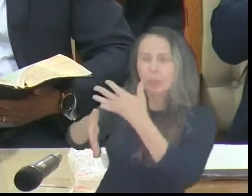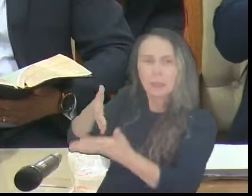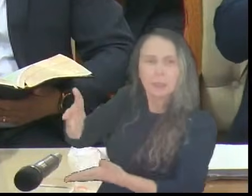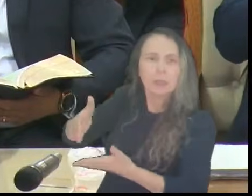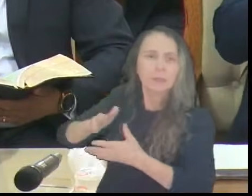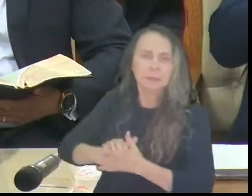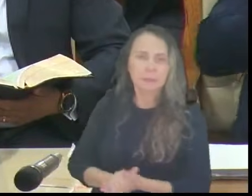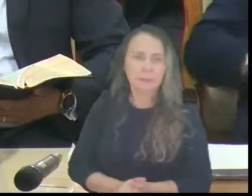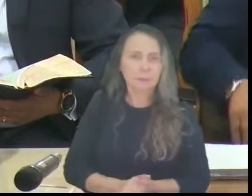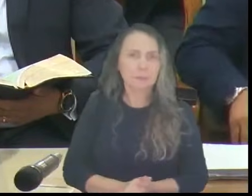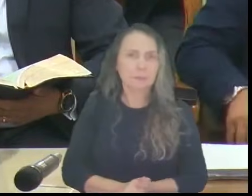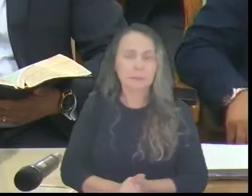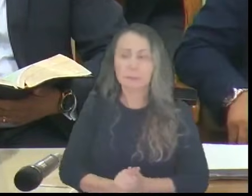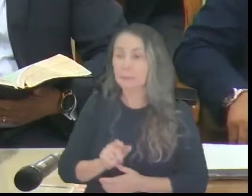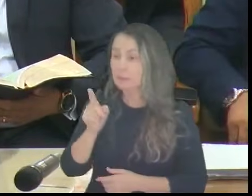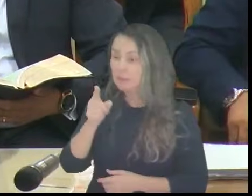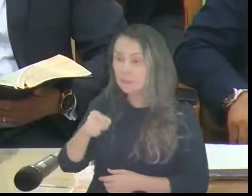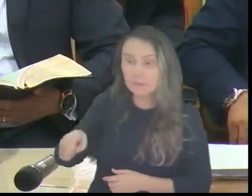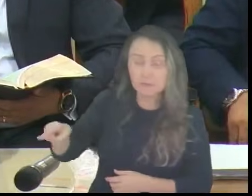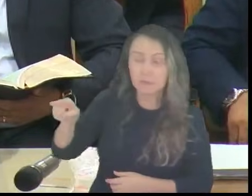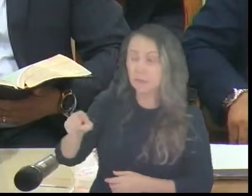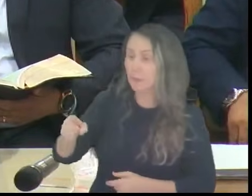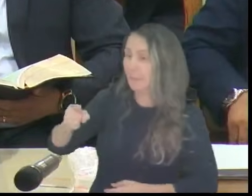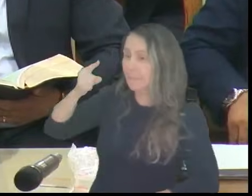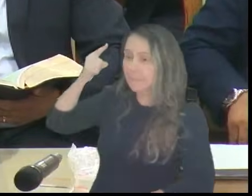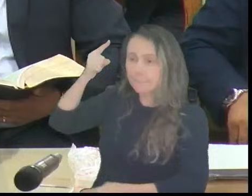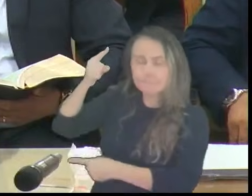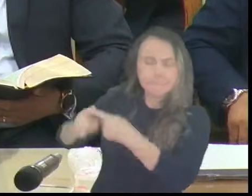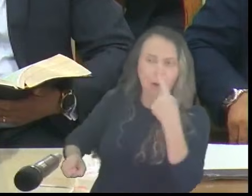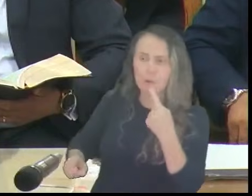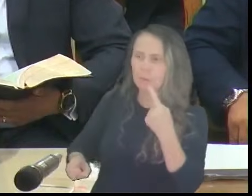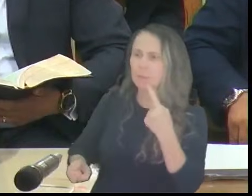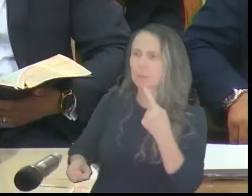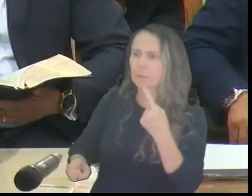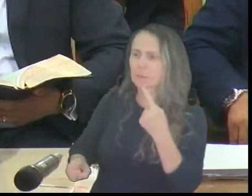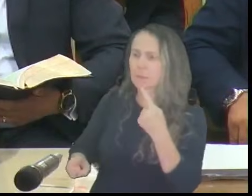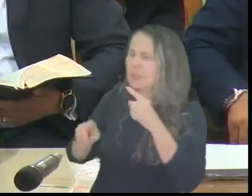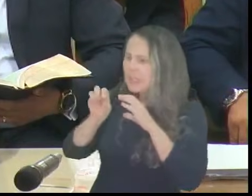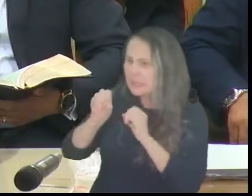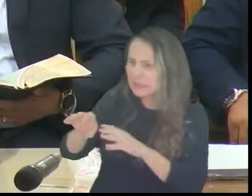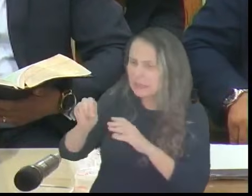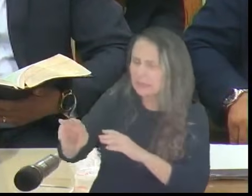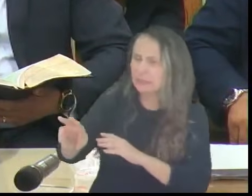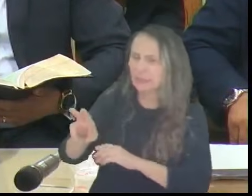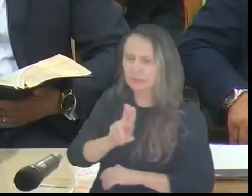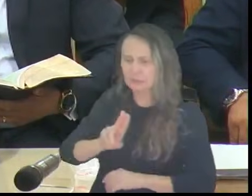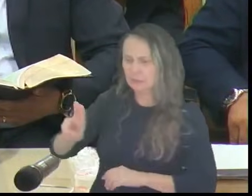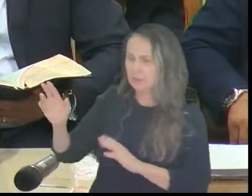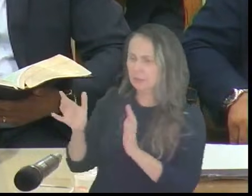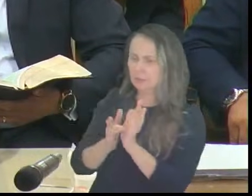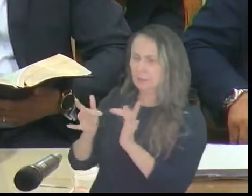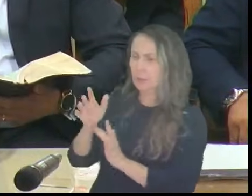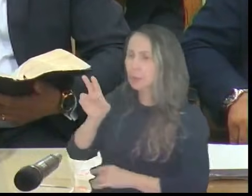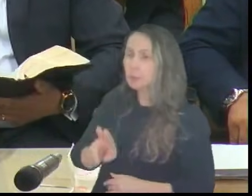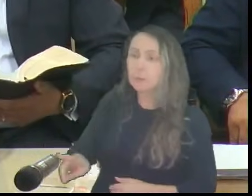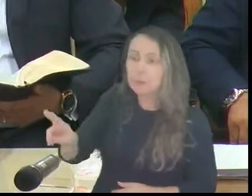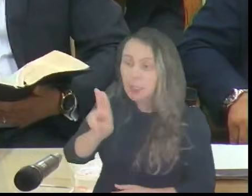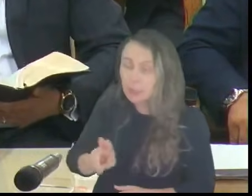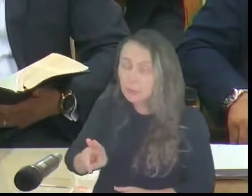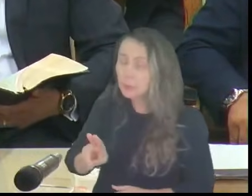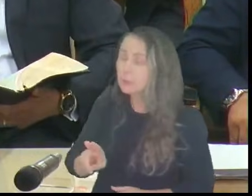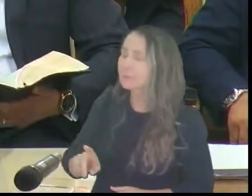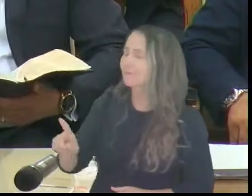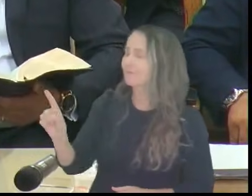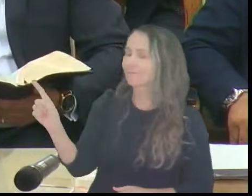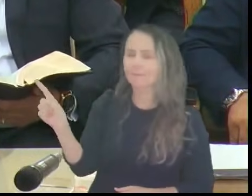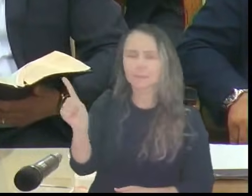que absolutamente não falasse, nem ensinasse no nome de